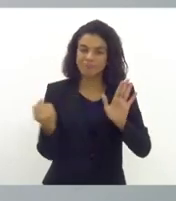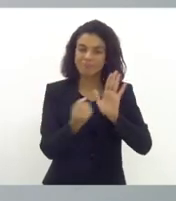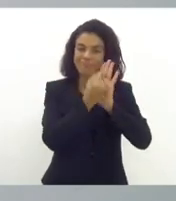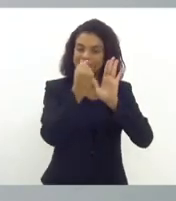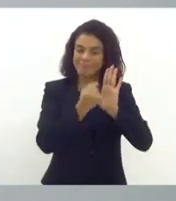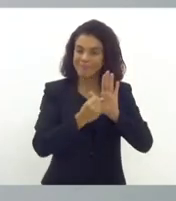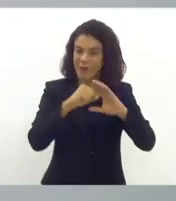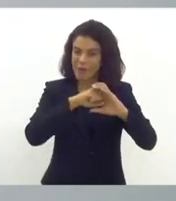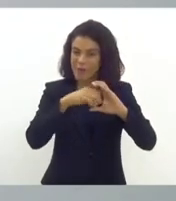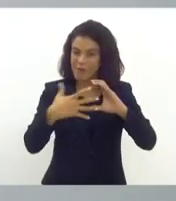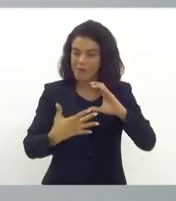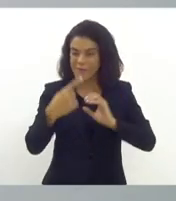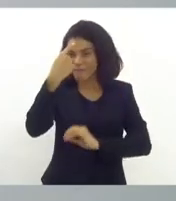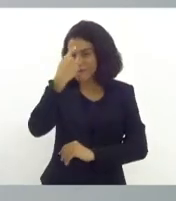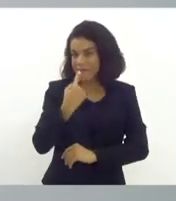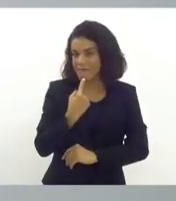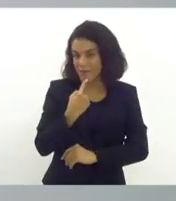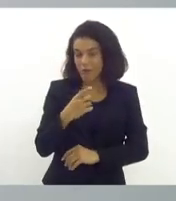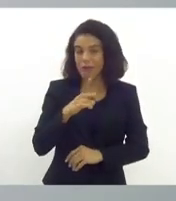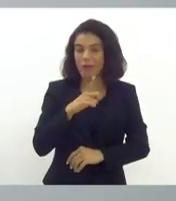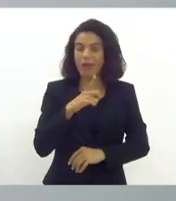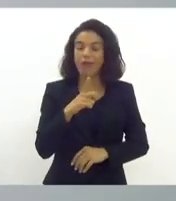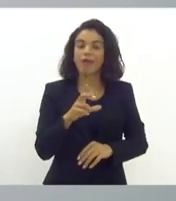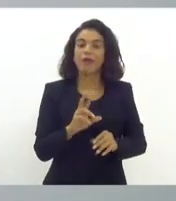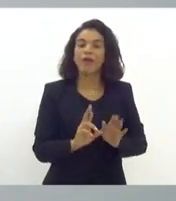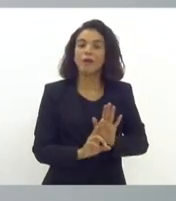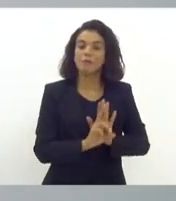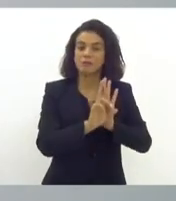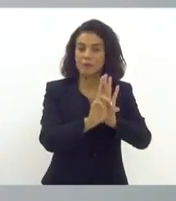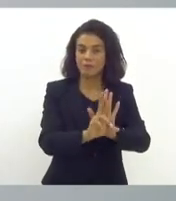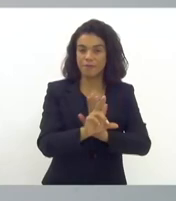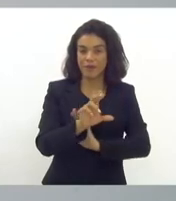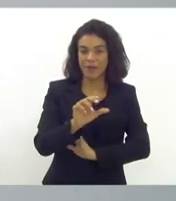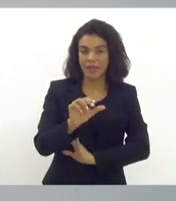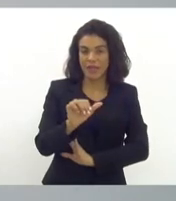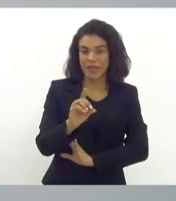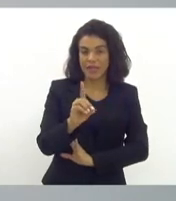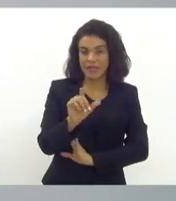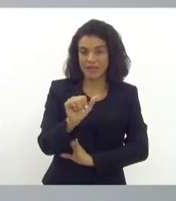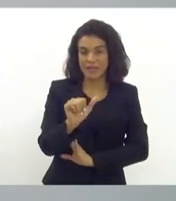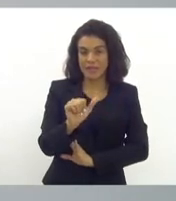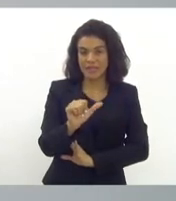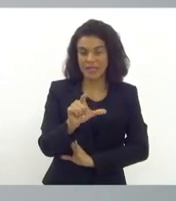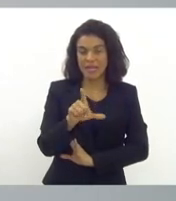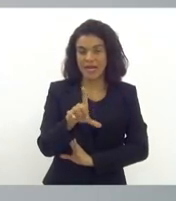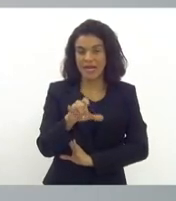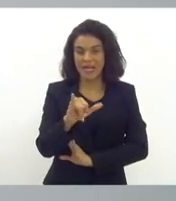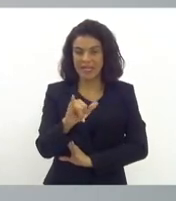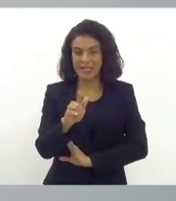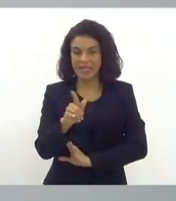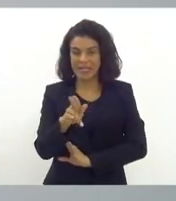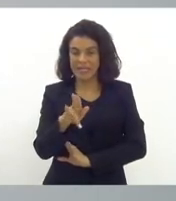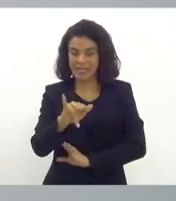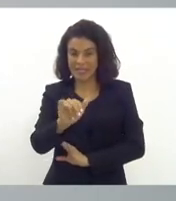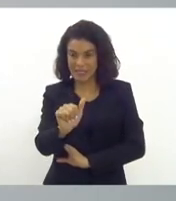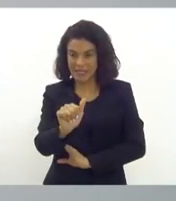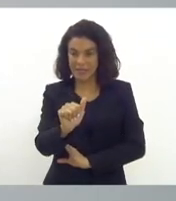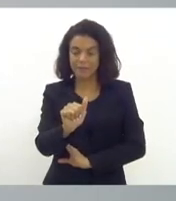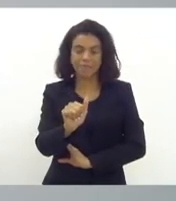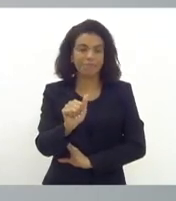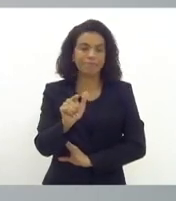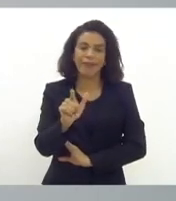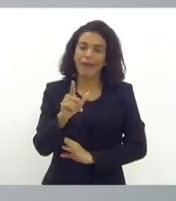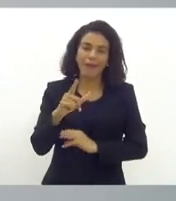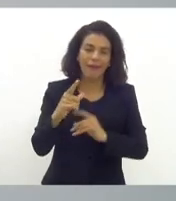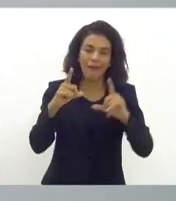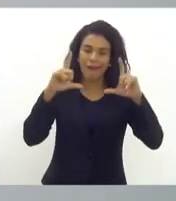nós temos aqui ao representação da Ligia que é a Liga dos guias de turismo uma das a cara do